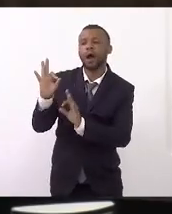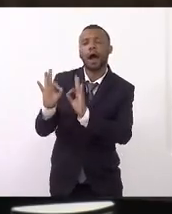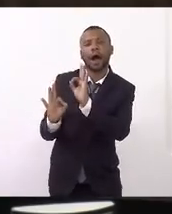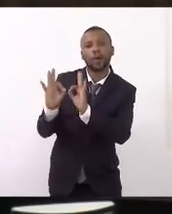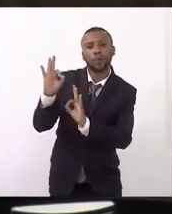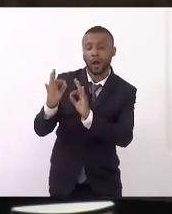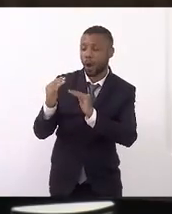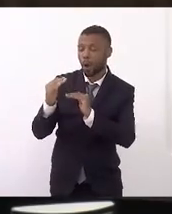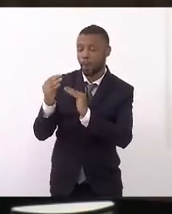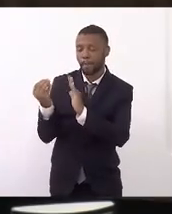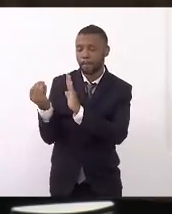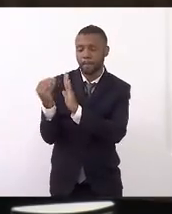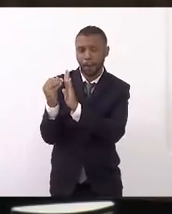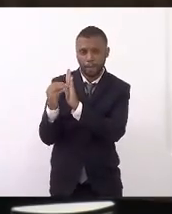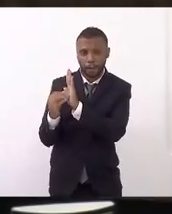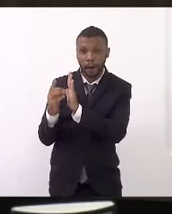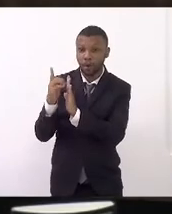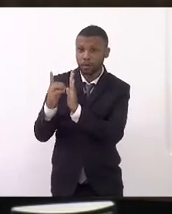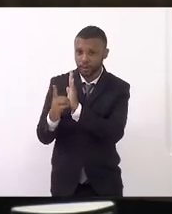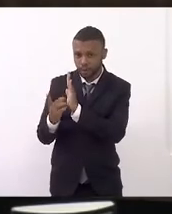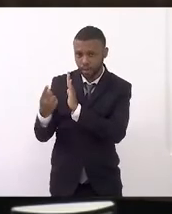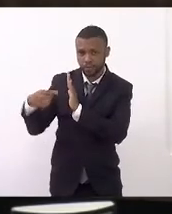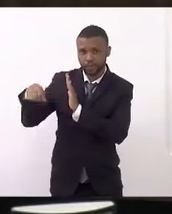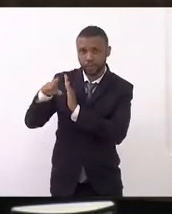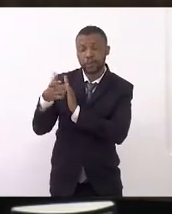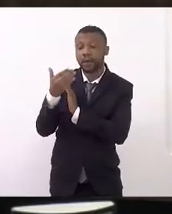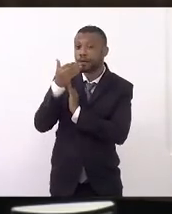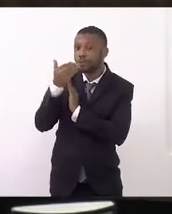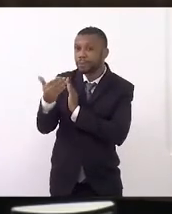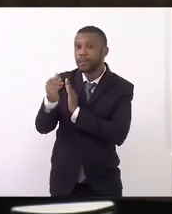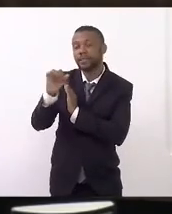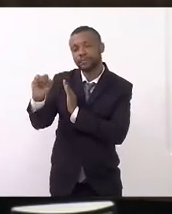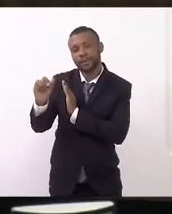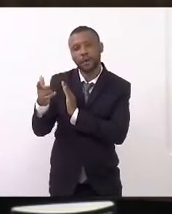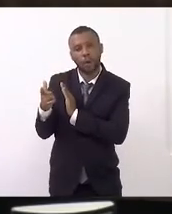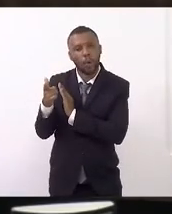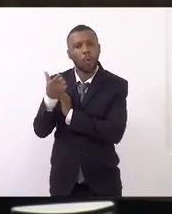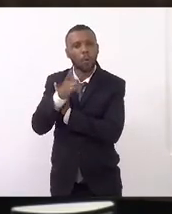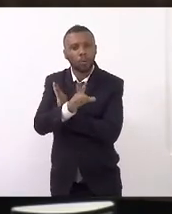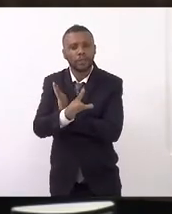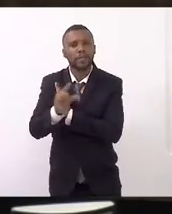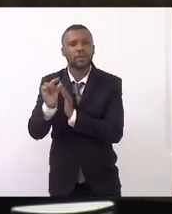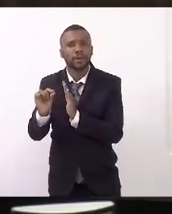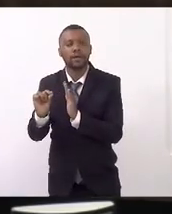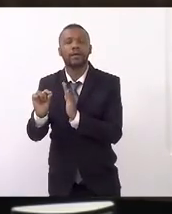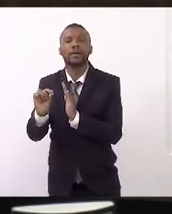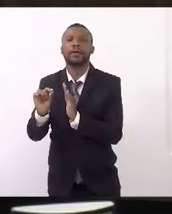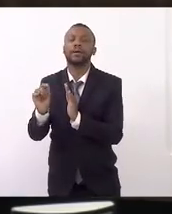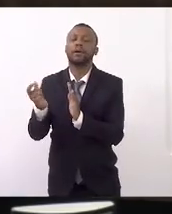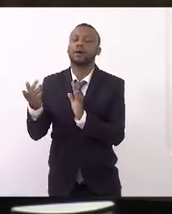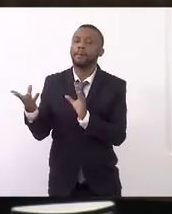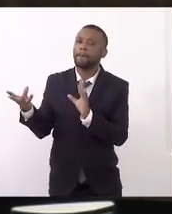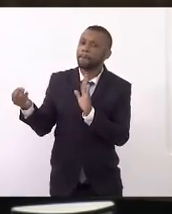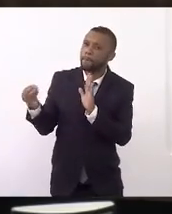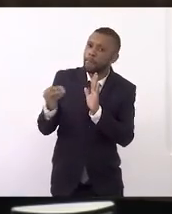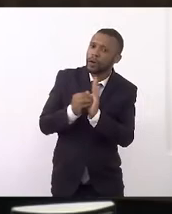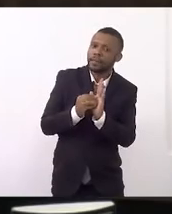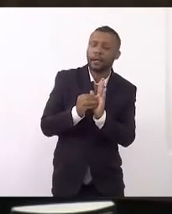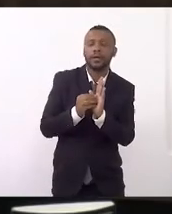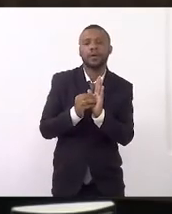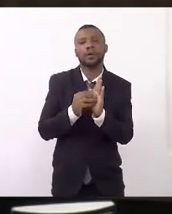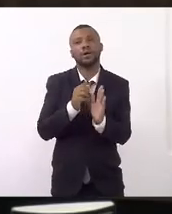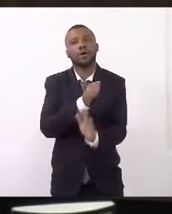até, deputado Márcio Pacheco, se Vossa Excelência conseguisse incorporar os estudantes, eu acho